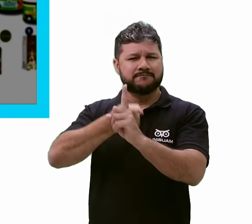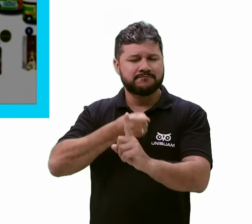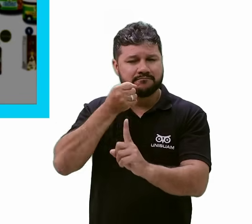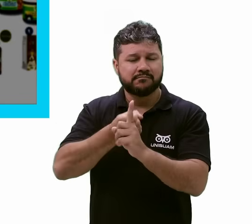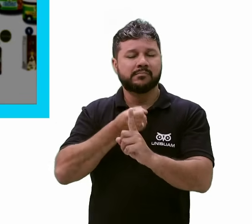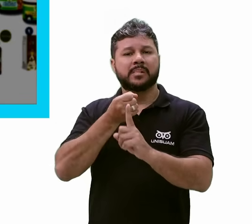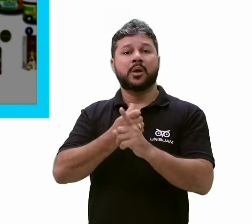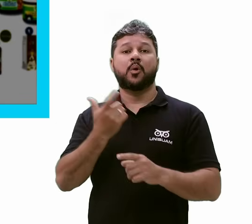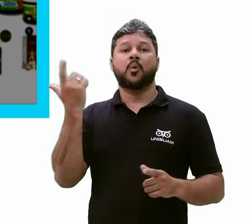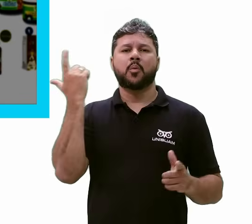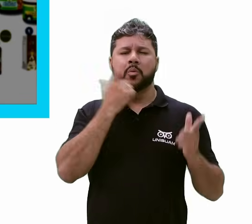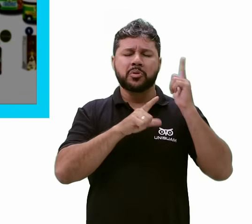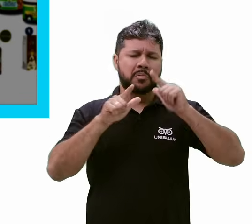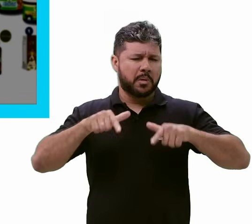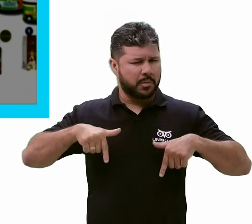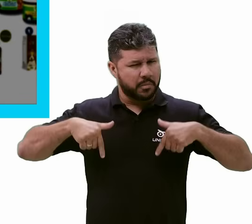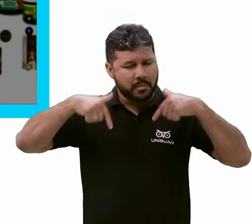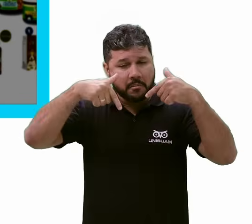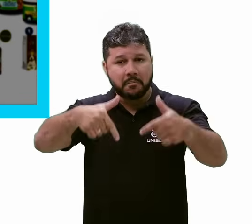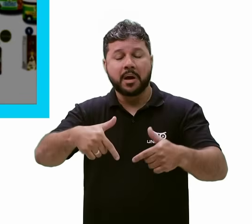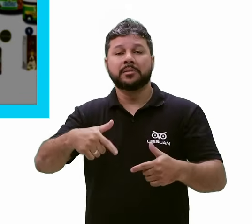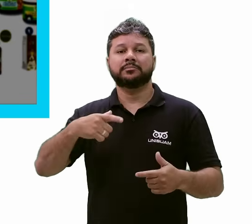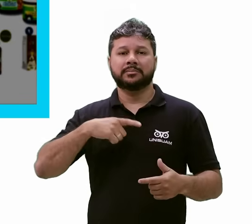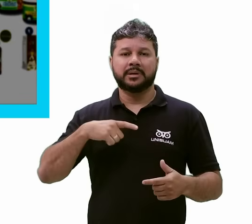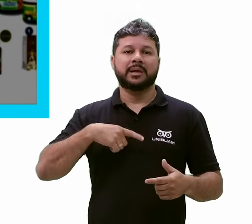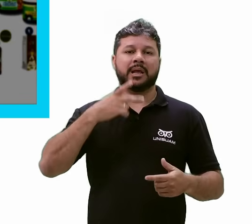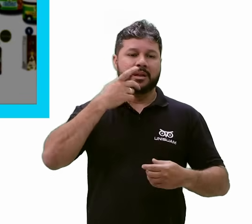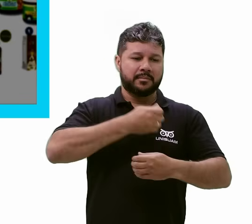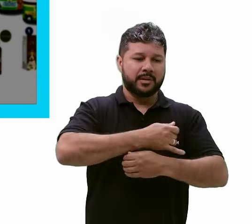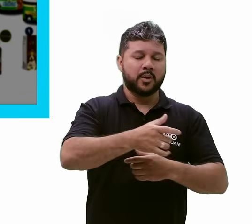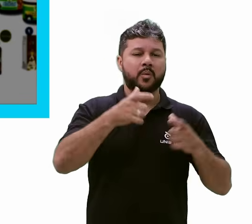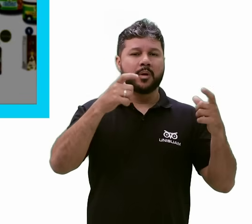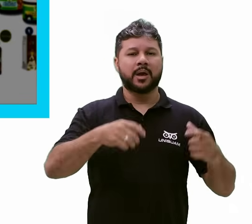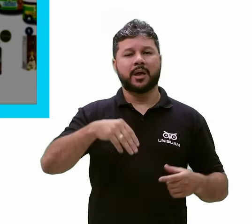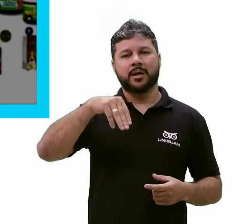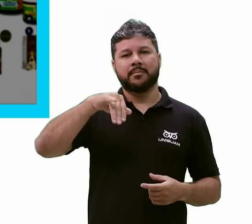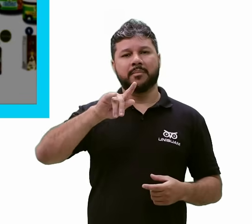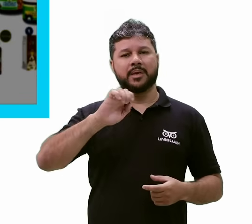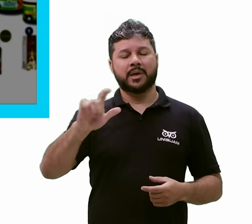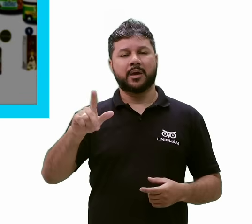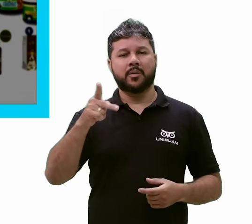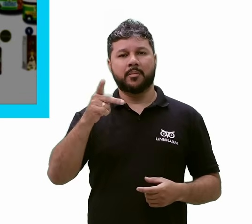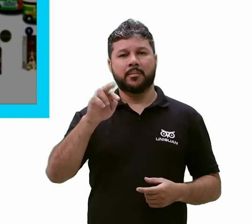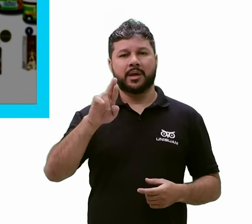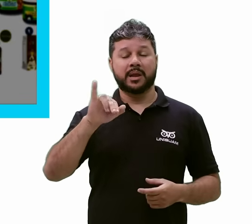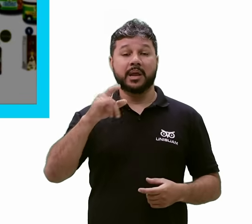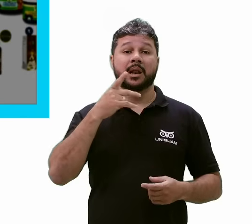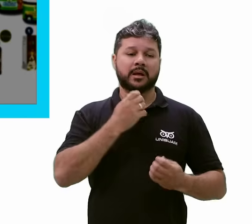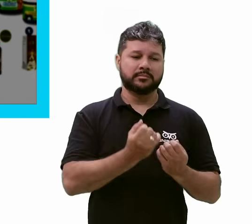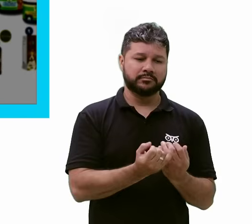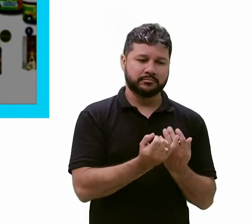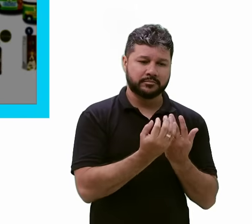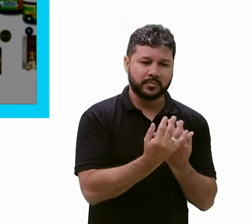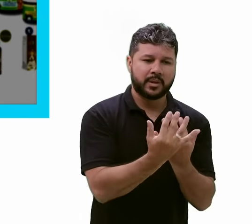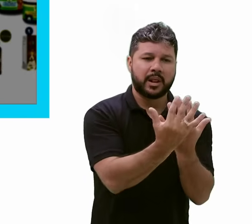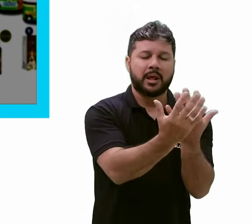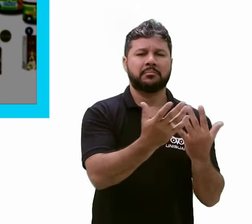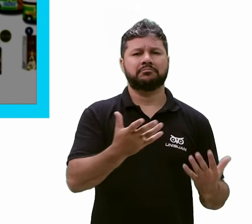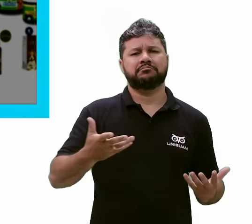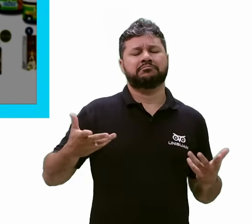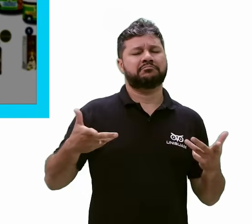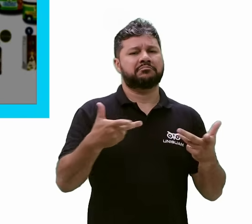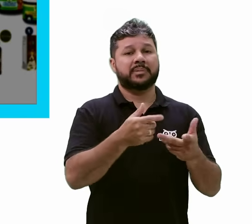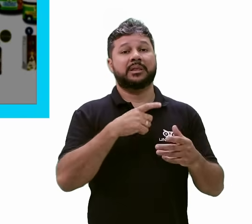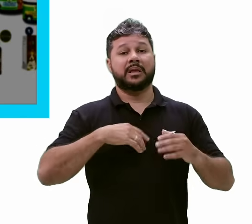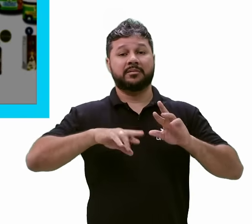militaram e mais conseguiram desbravar, né? Eles têm uma grande fazenda em Miguel Pereira, que a gente visitou, uma plantação